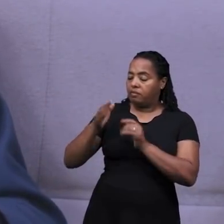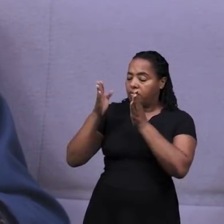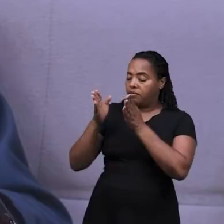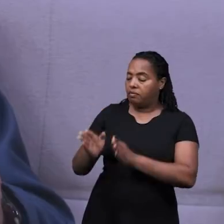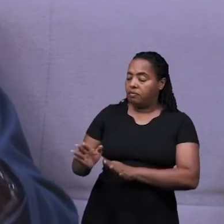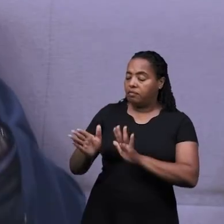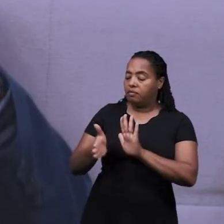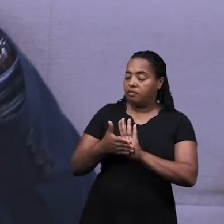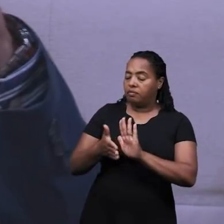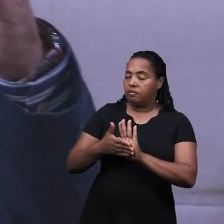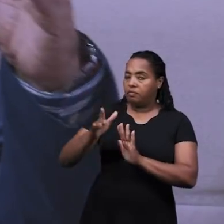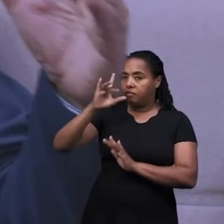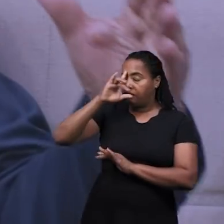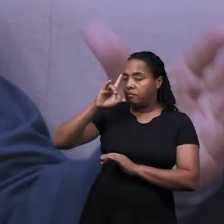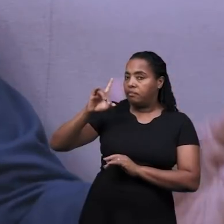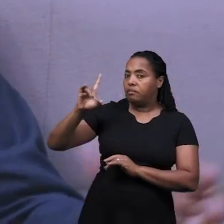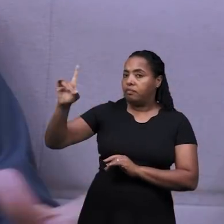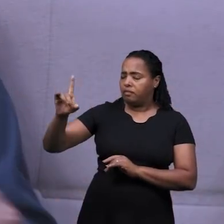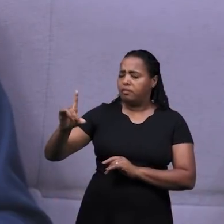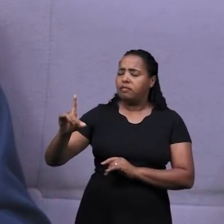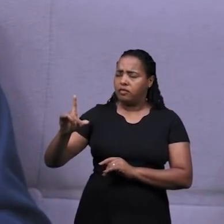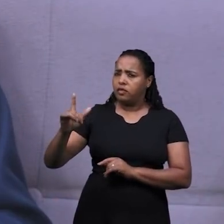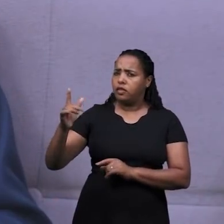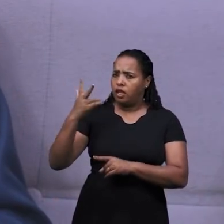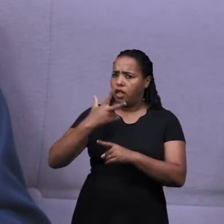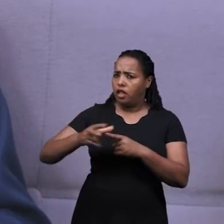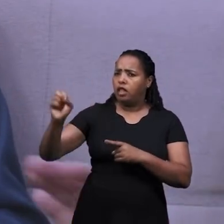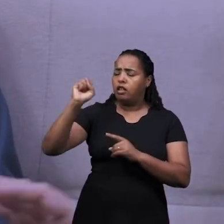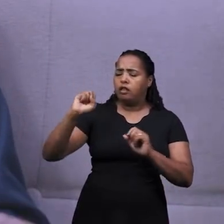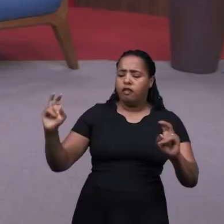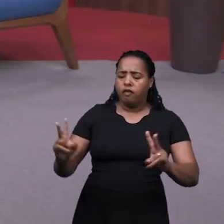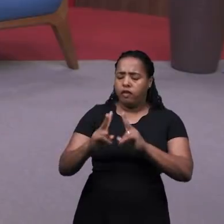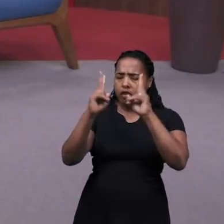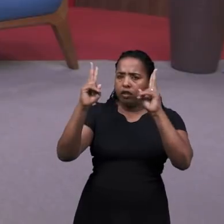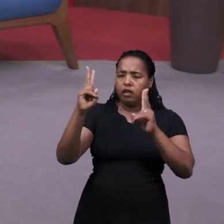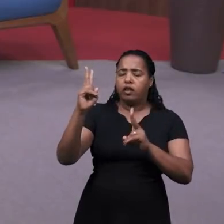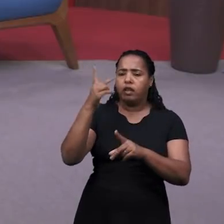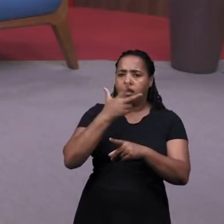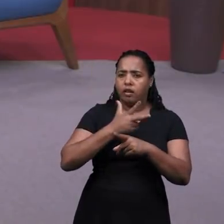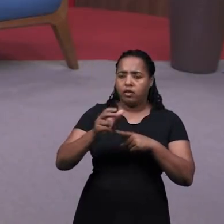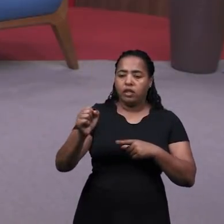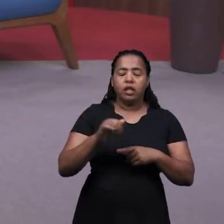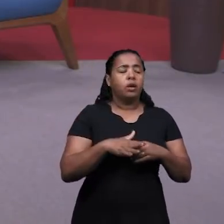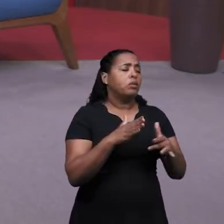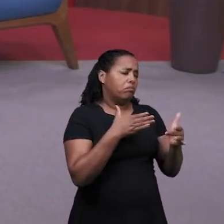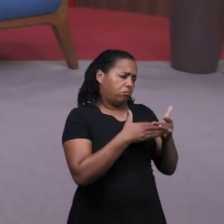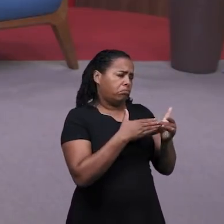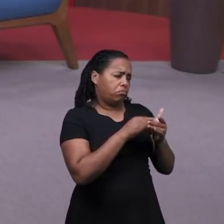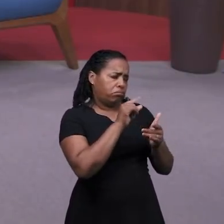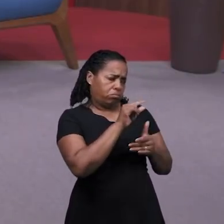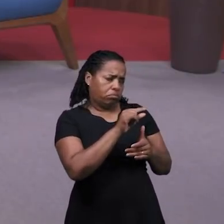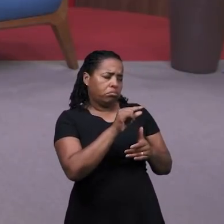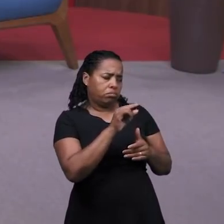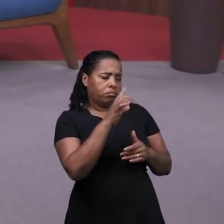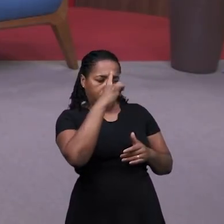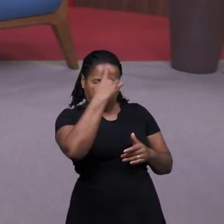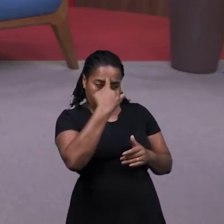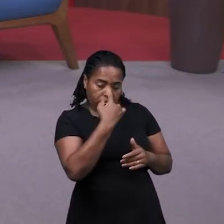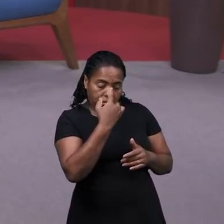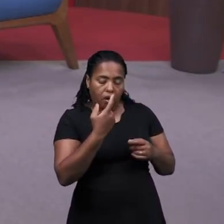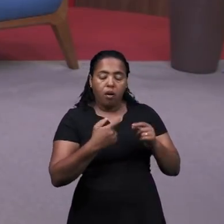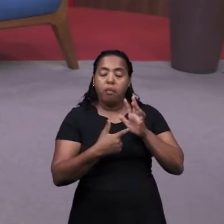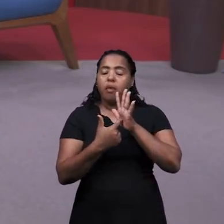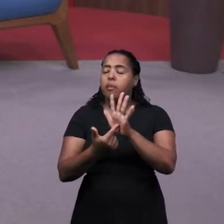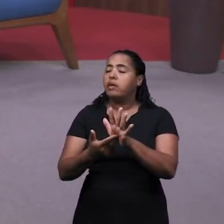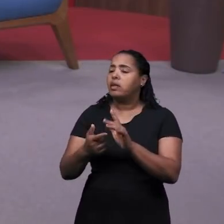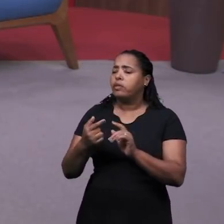projeto de Deus, obteve grandes vitórias. E deixa eu te interromper aqui, Daniel, que você acabou de citar